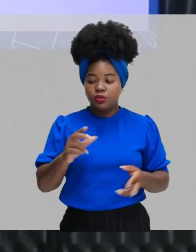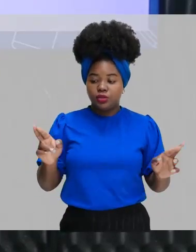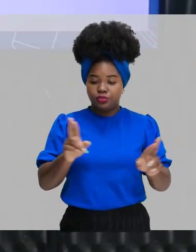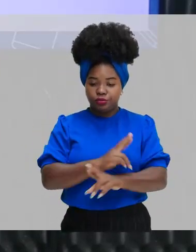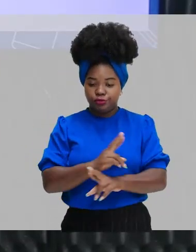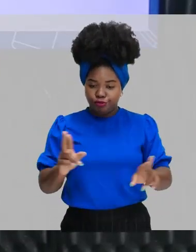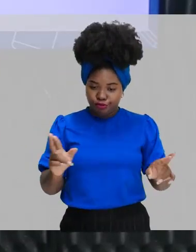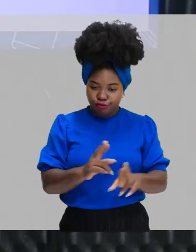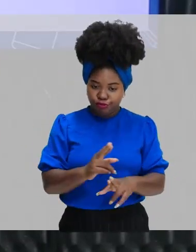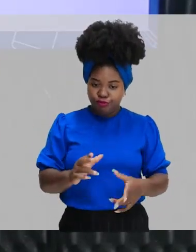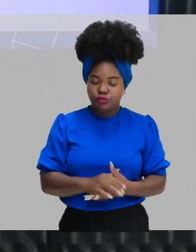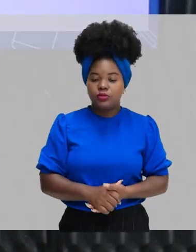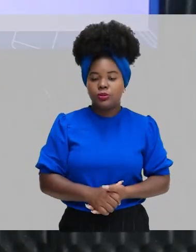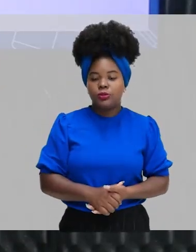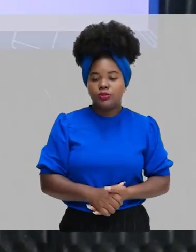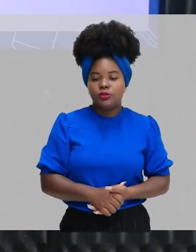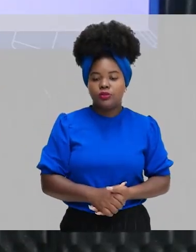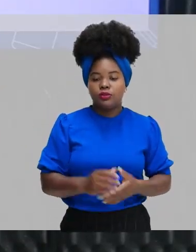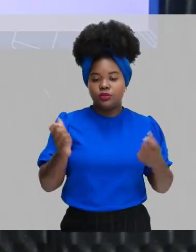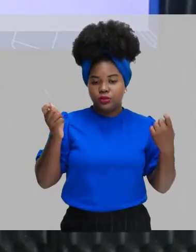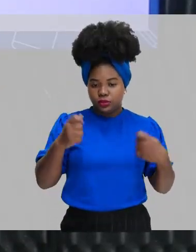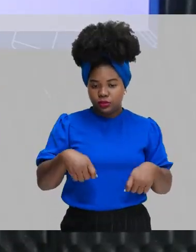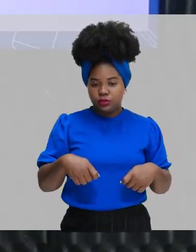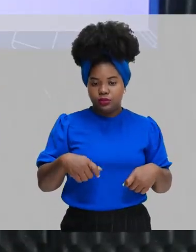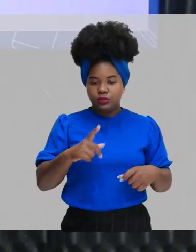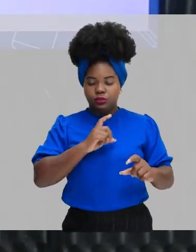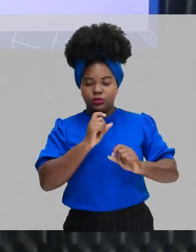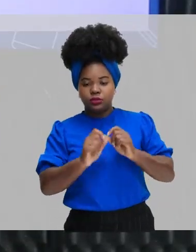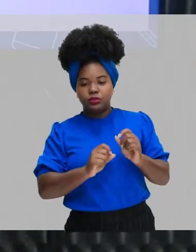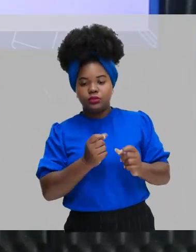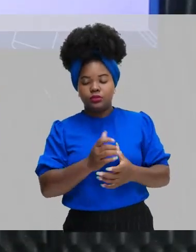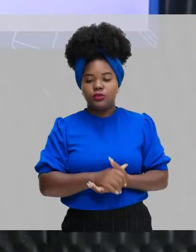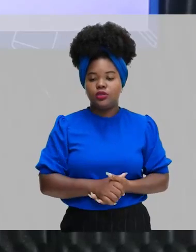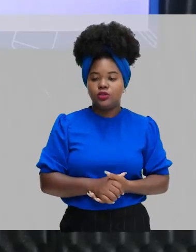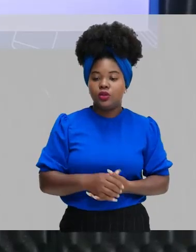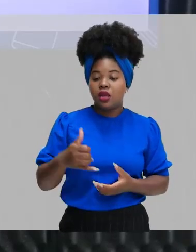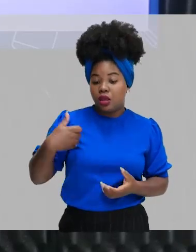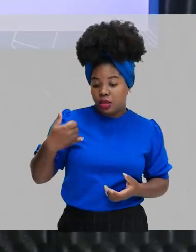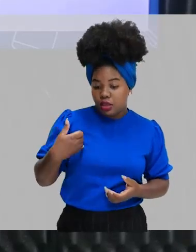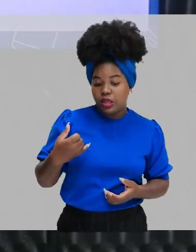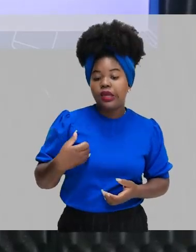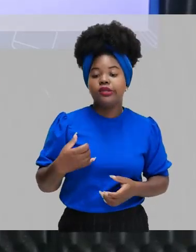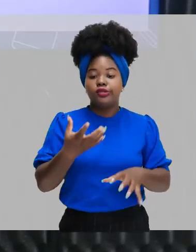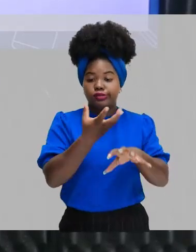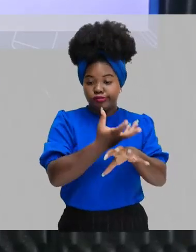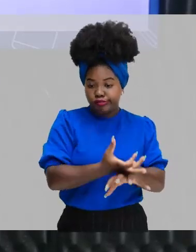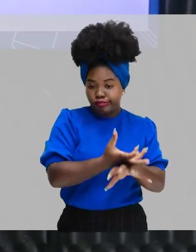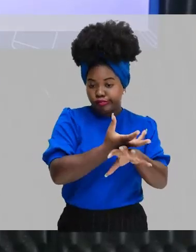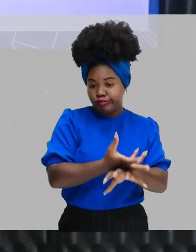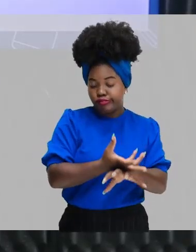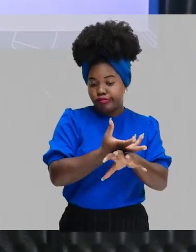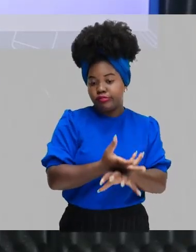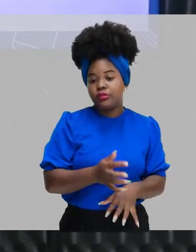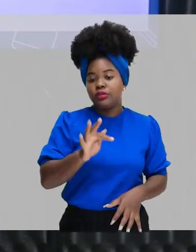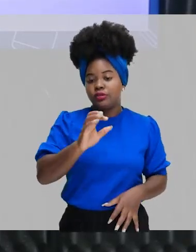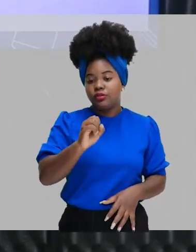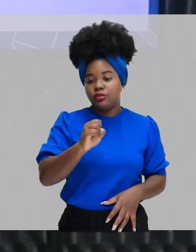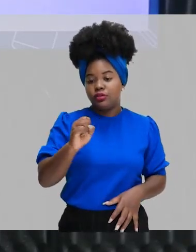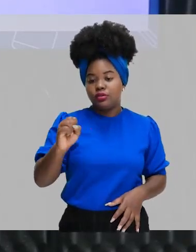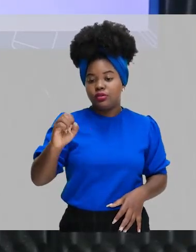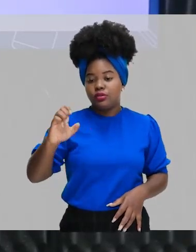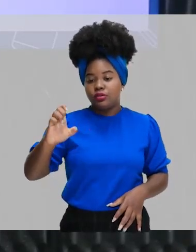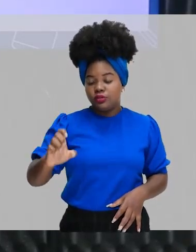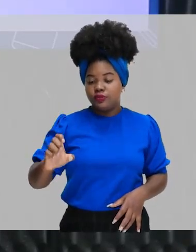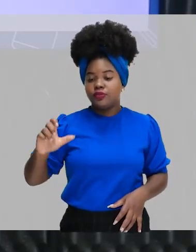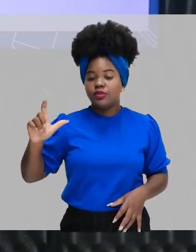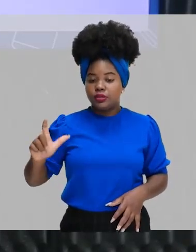relação você consegue estimar a a idade daquele fóssil então a resposta é